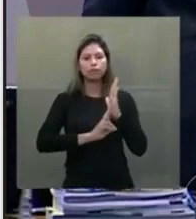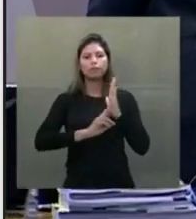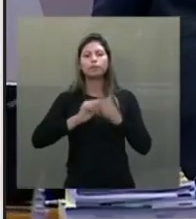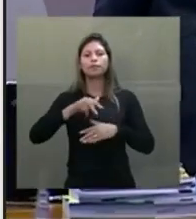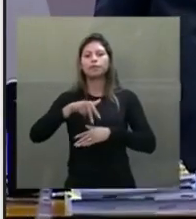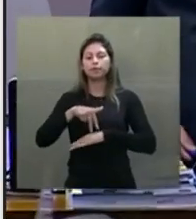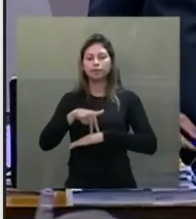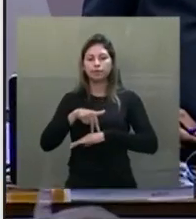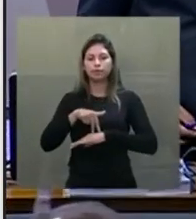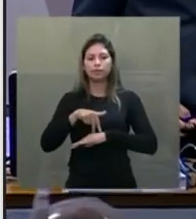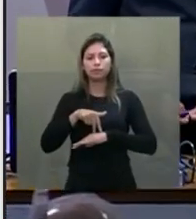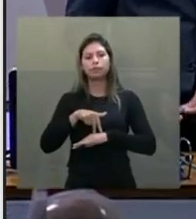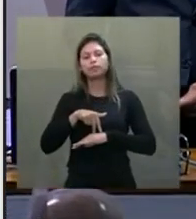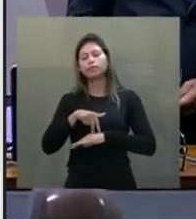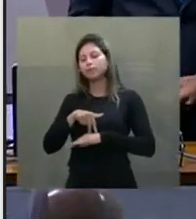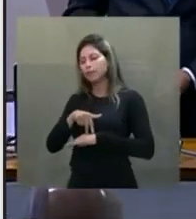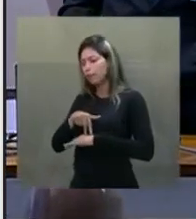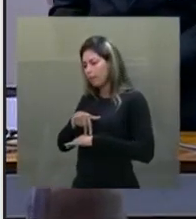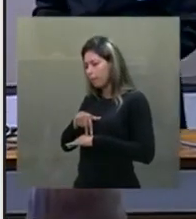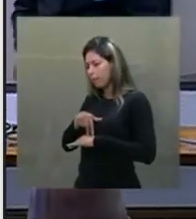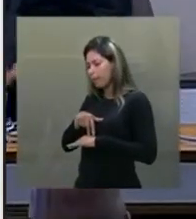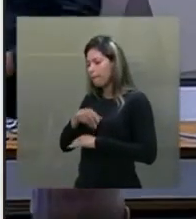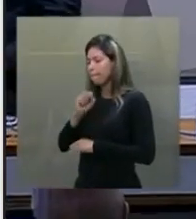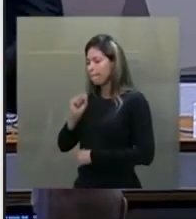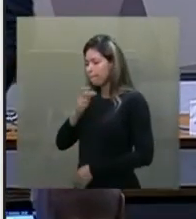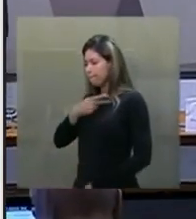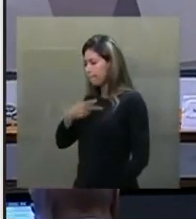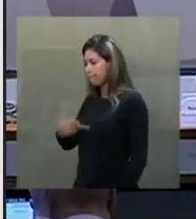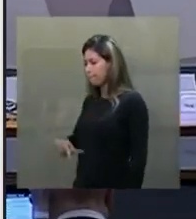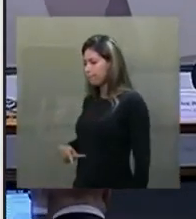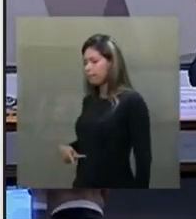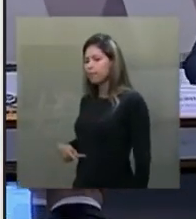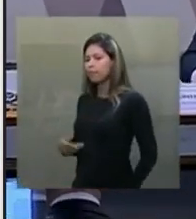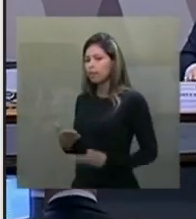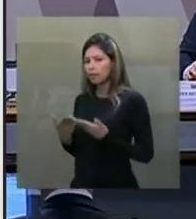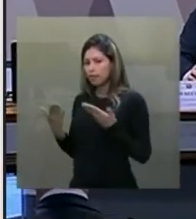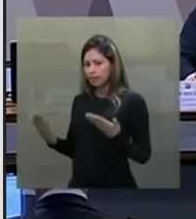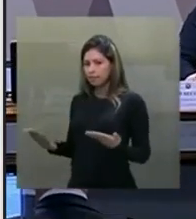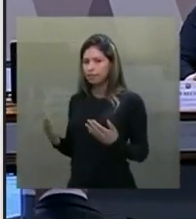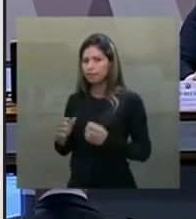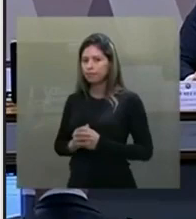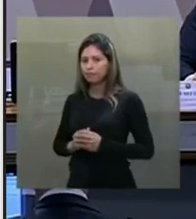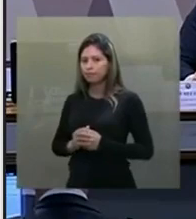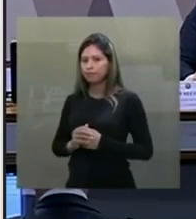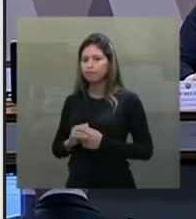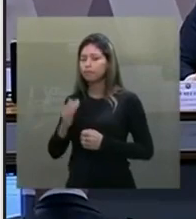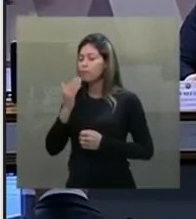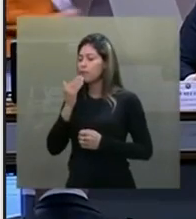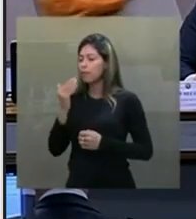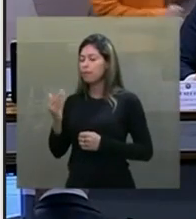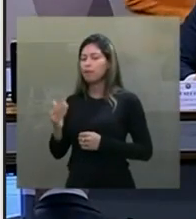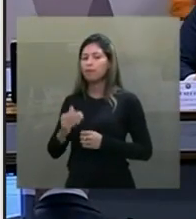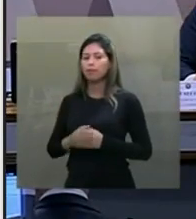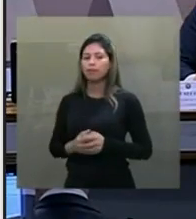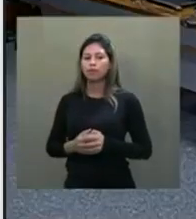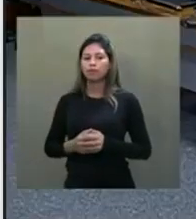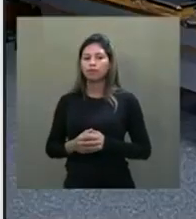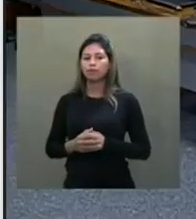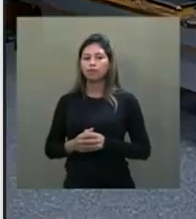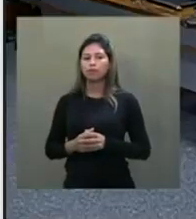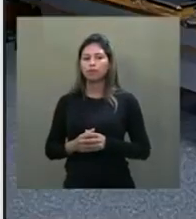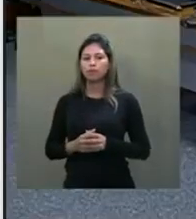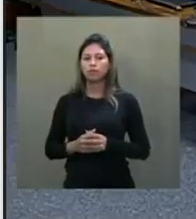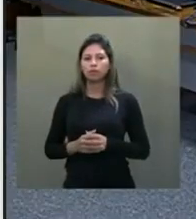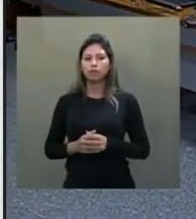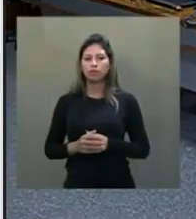questionando, vão ser depois regulamentados com a lei complementar. Então, por que a gente não parte